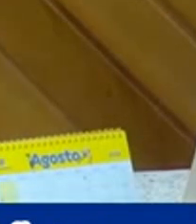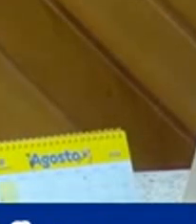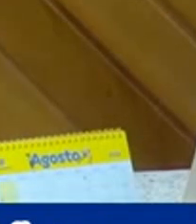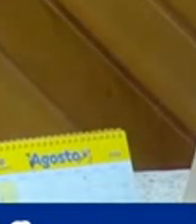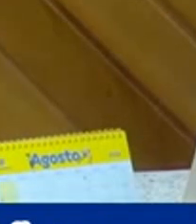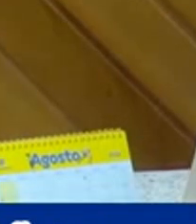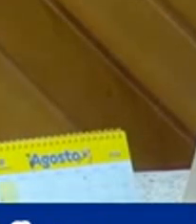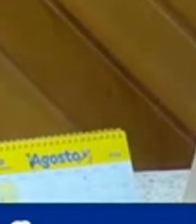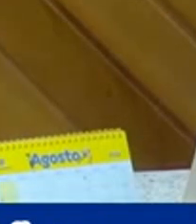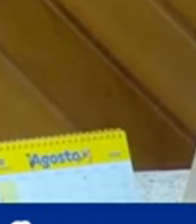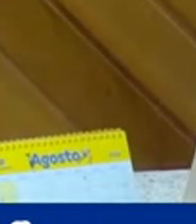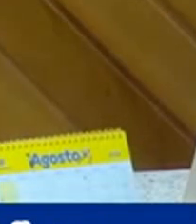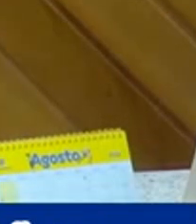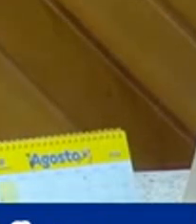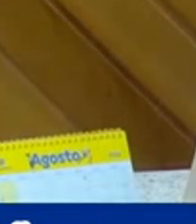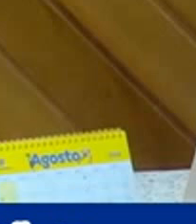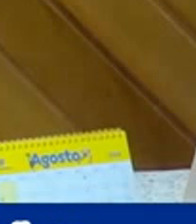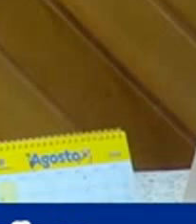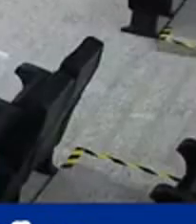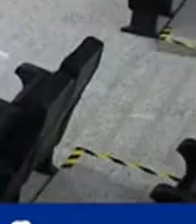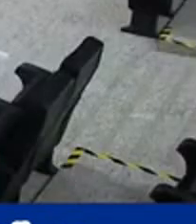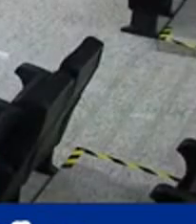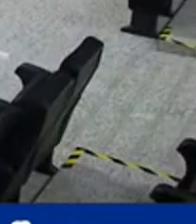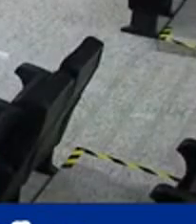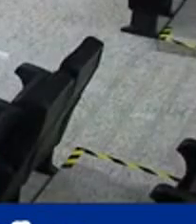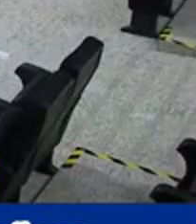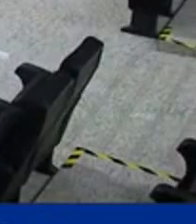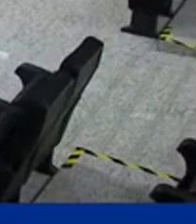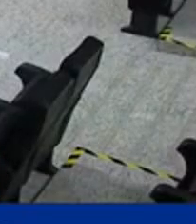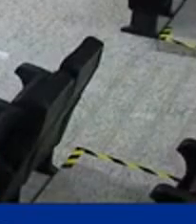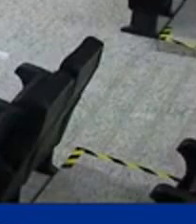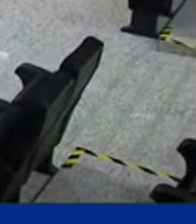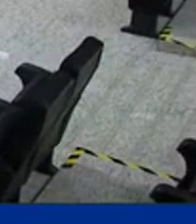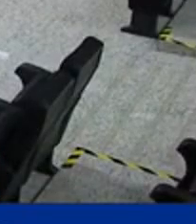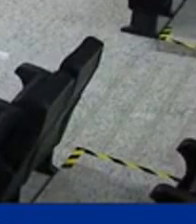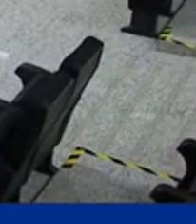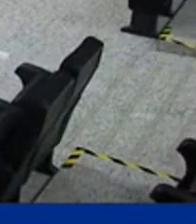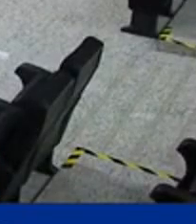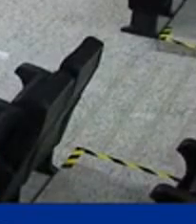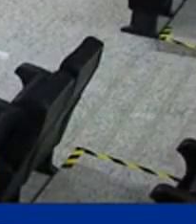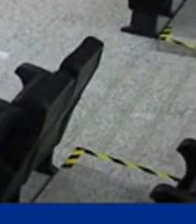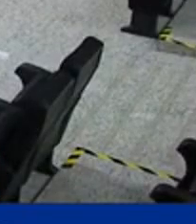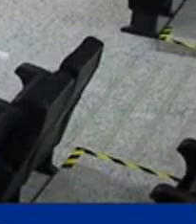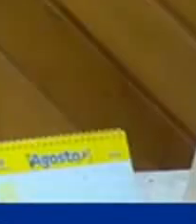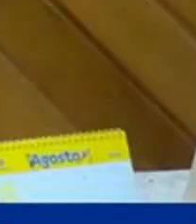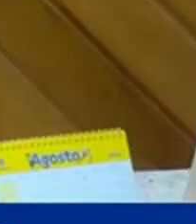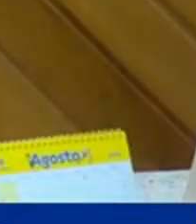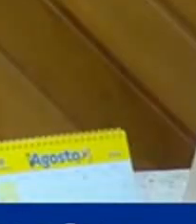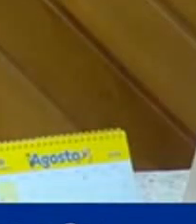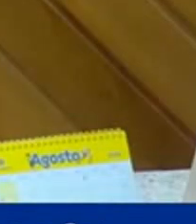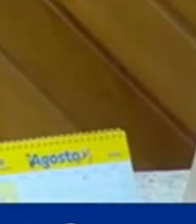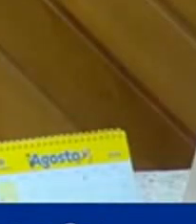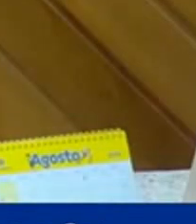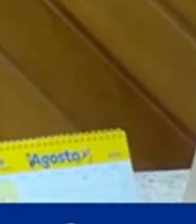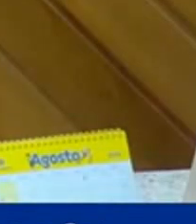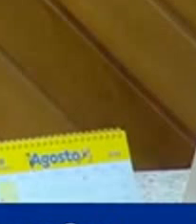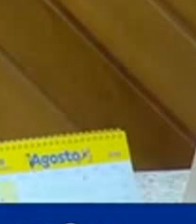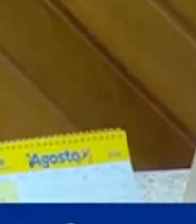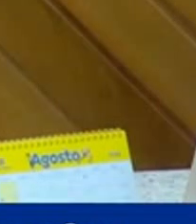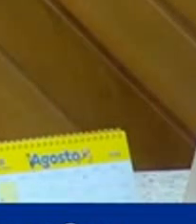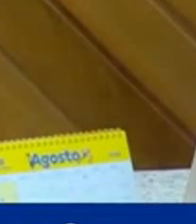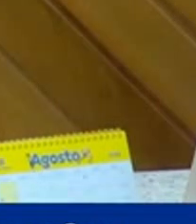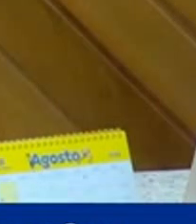de admissibilidade, portanto, dele conheço. Alguma objeção ao conhecimento? Conhecida a unanimidade, Vossa Excelência pode